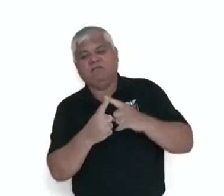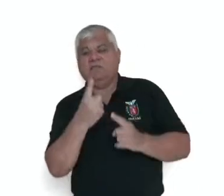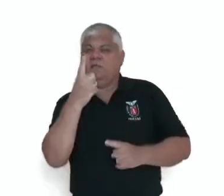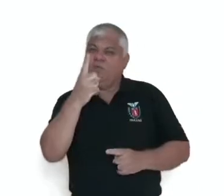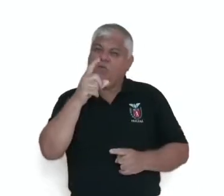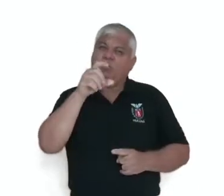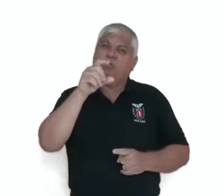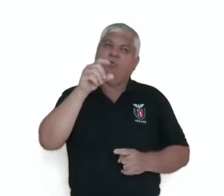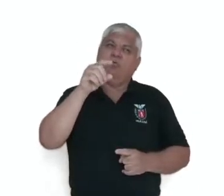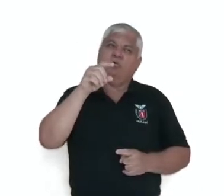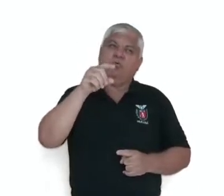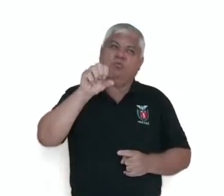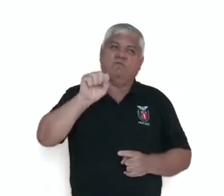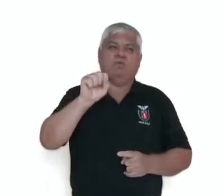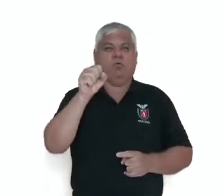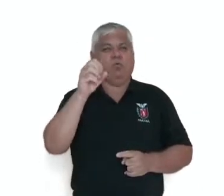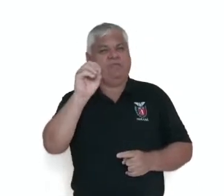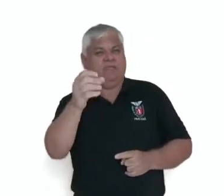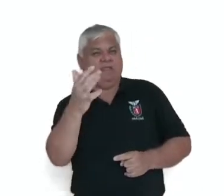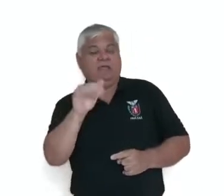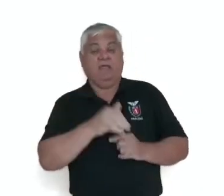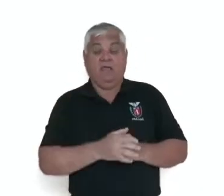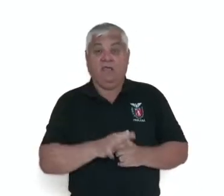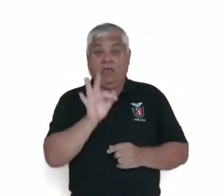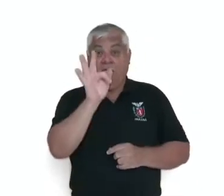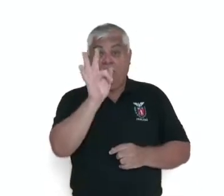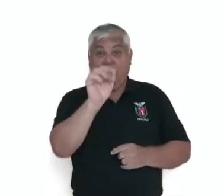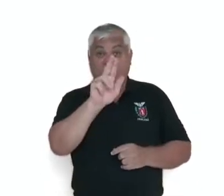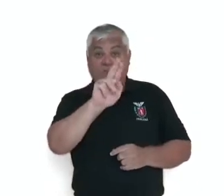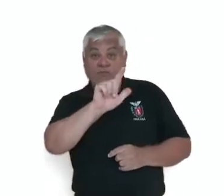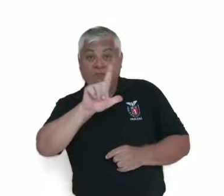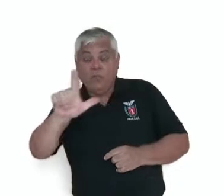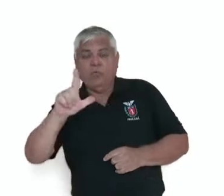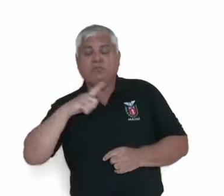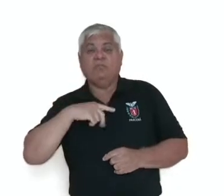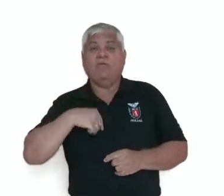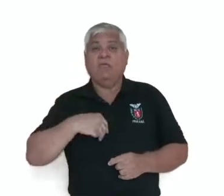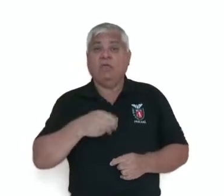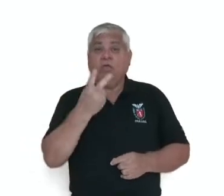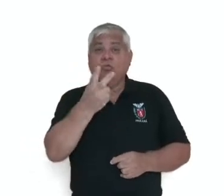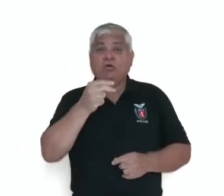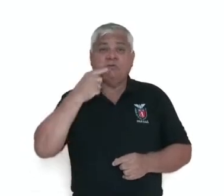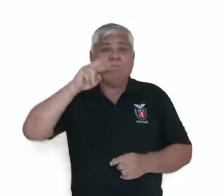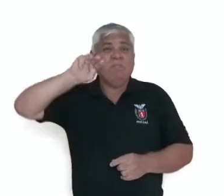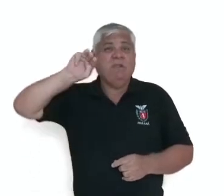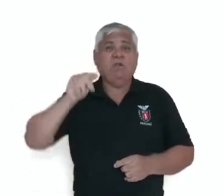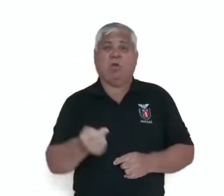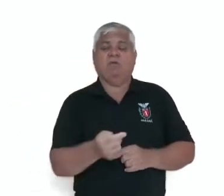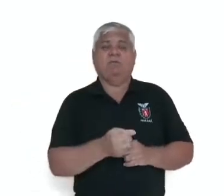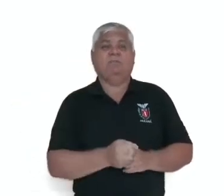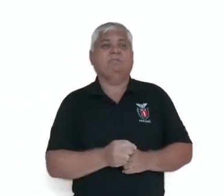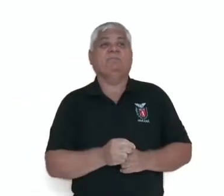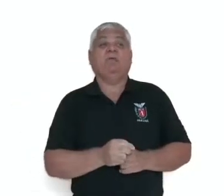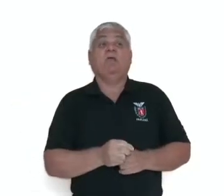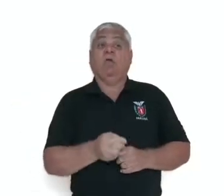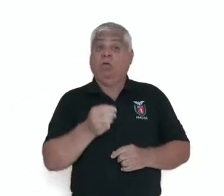também conhecida como Full HD, é formada por 2 bilhões 73